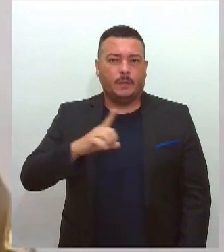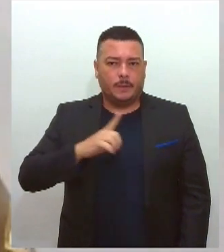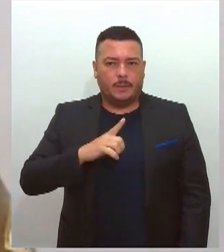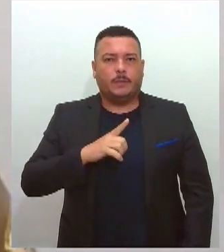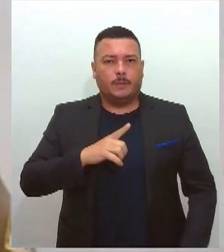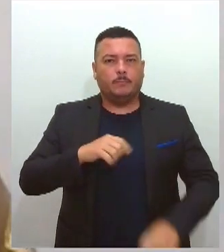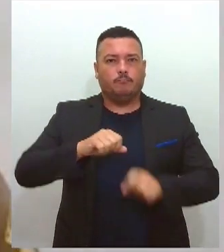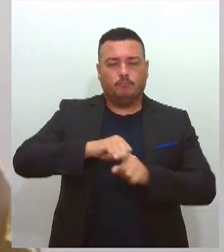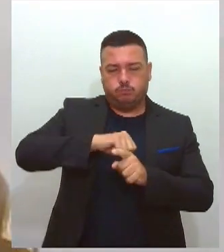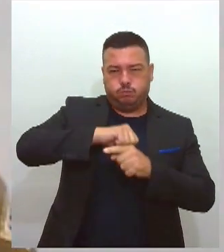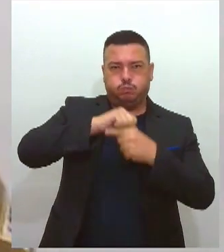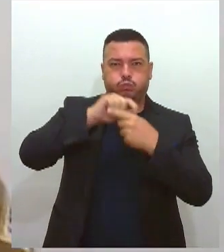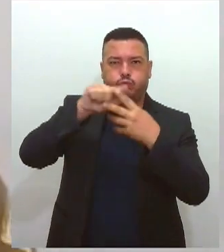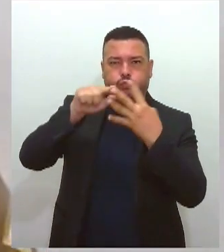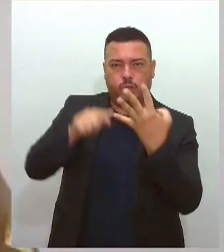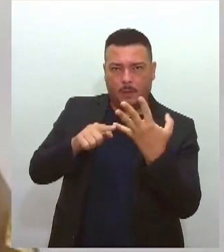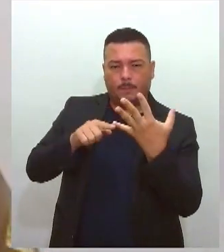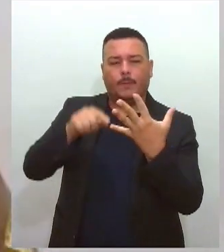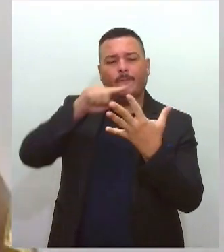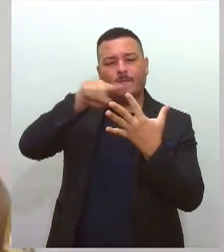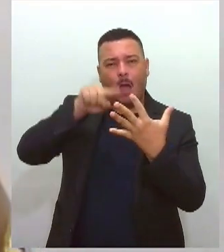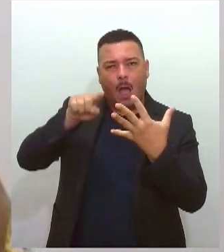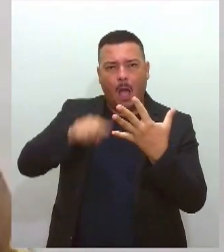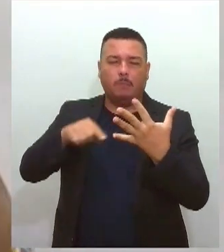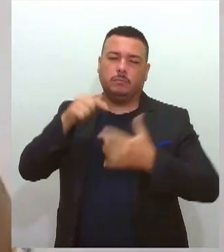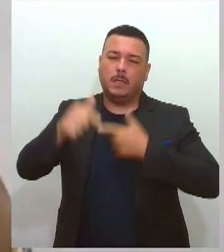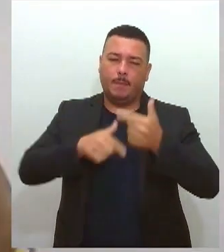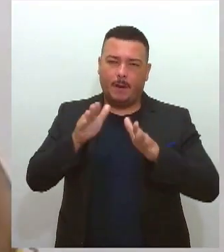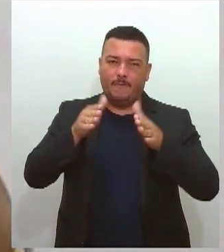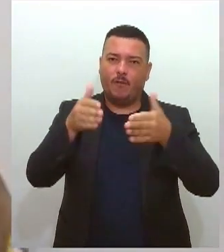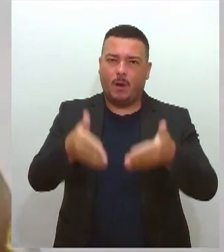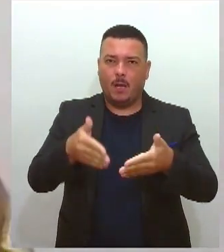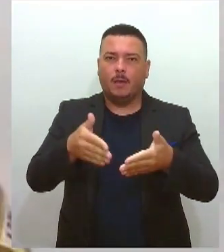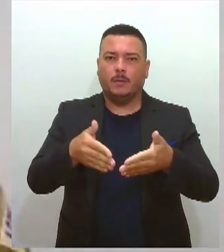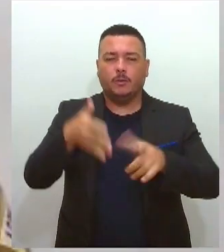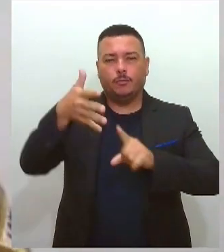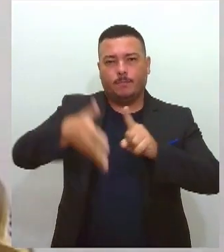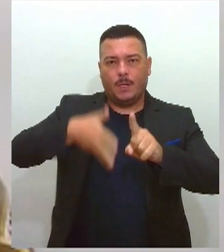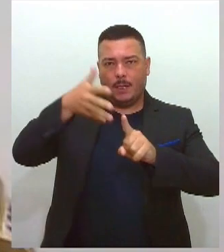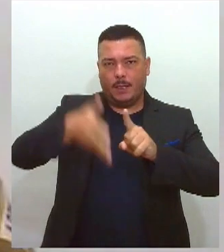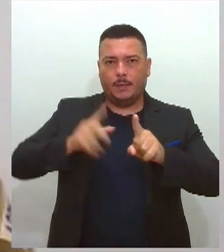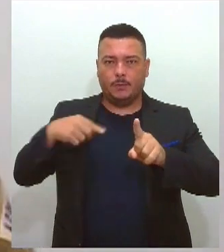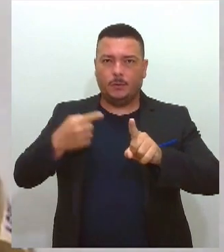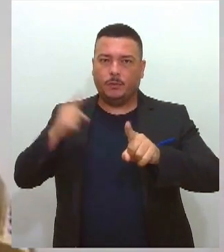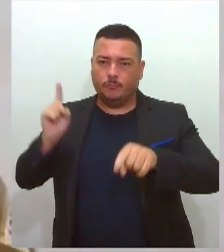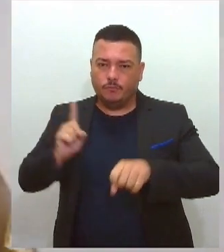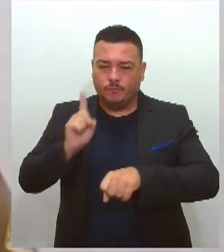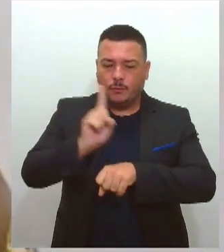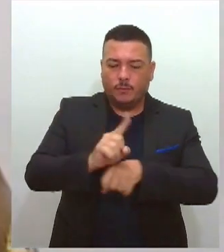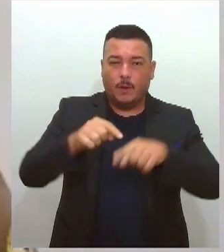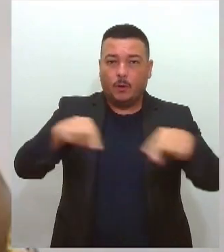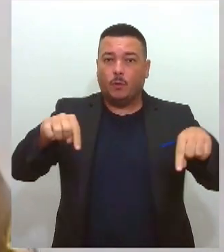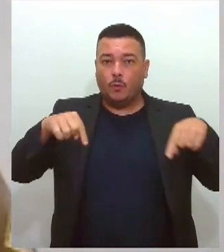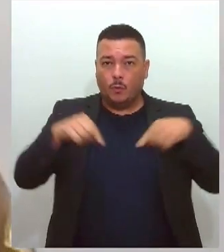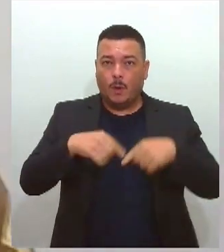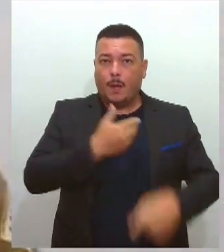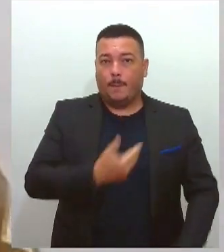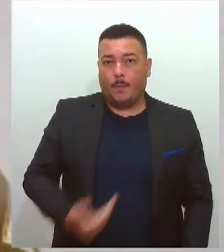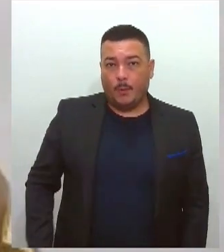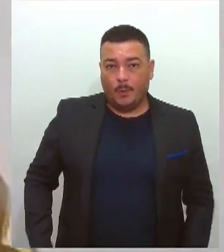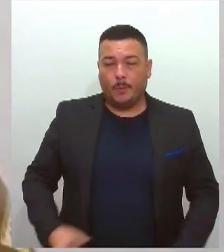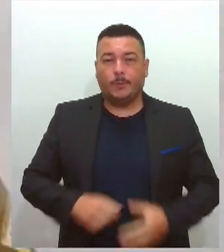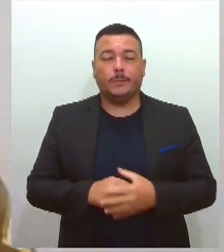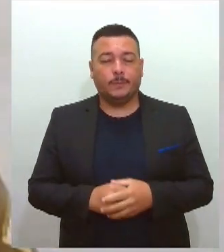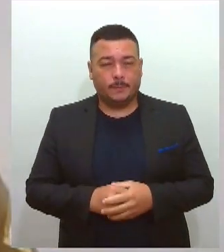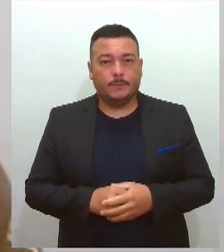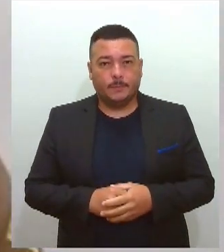ações educativas, principalmente voltado a essa questão de palestra, onde a gente vai em órgãos públicos, a gente vai em